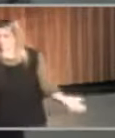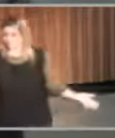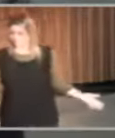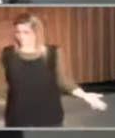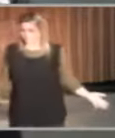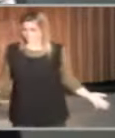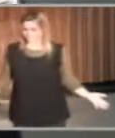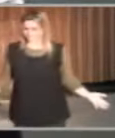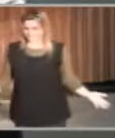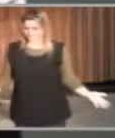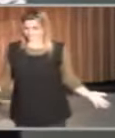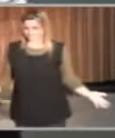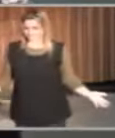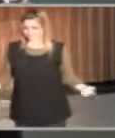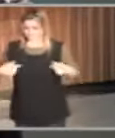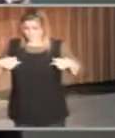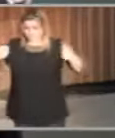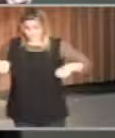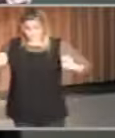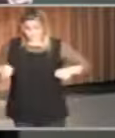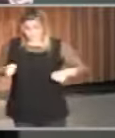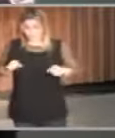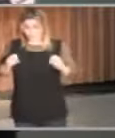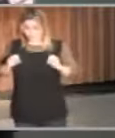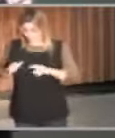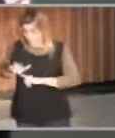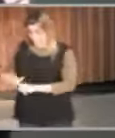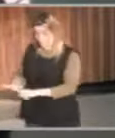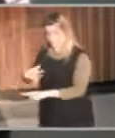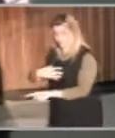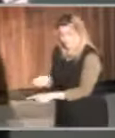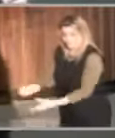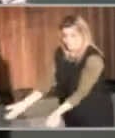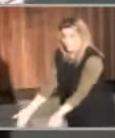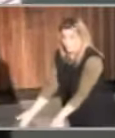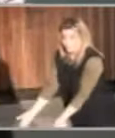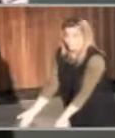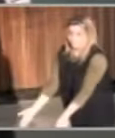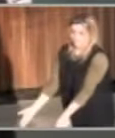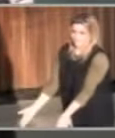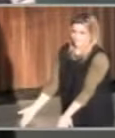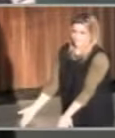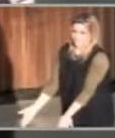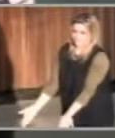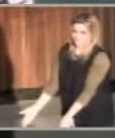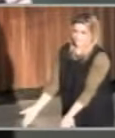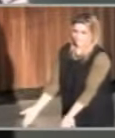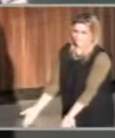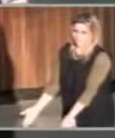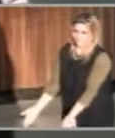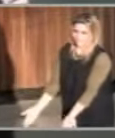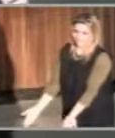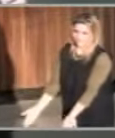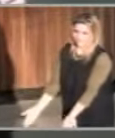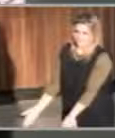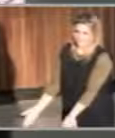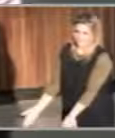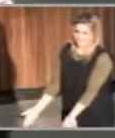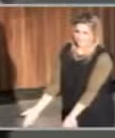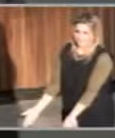a presença do Espírito Santo os milagres de Deus acontecendo eles não vão sentir a mesma paixão espiritual